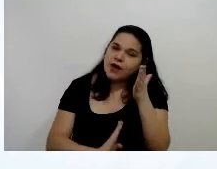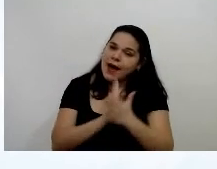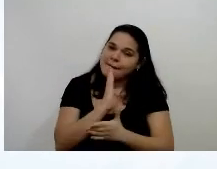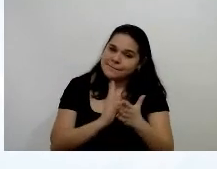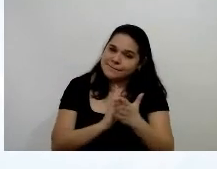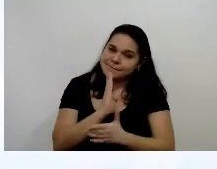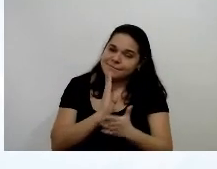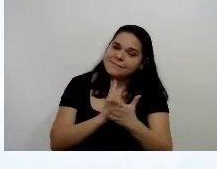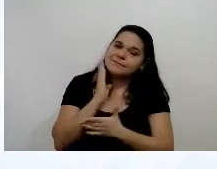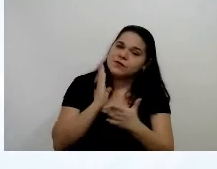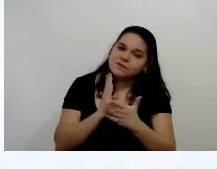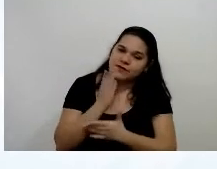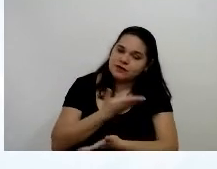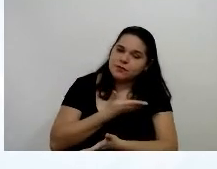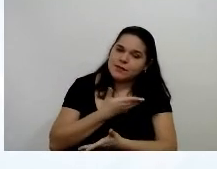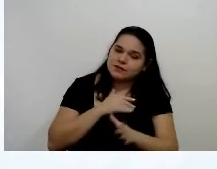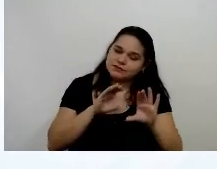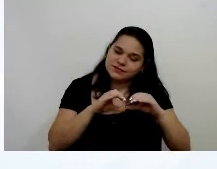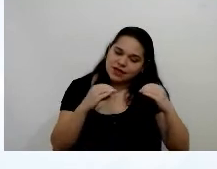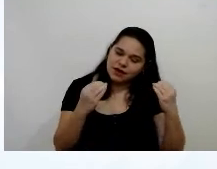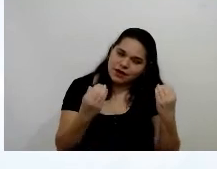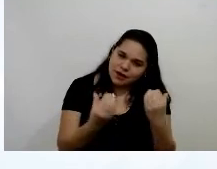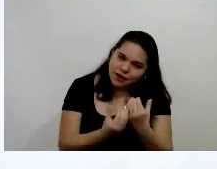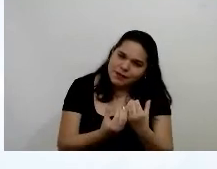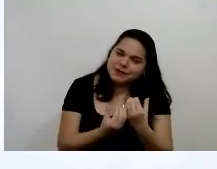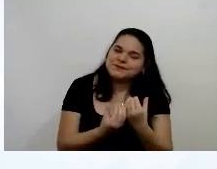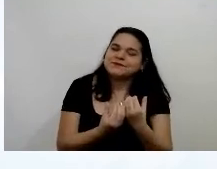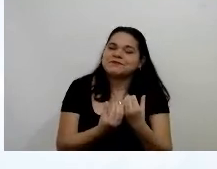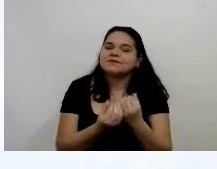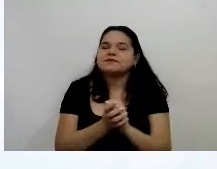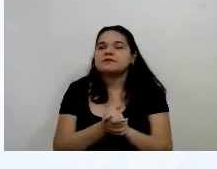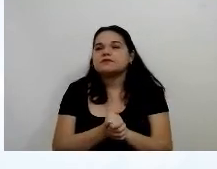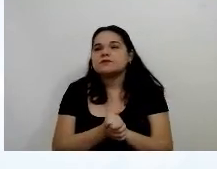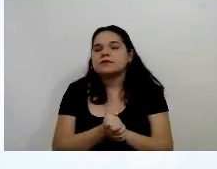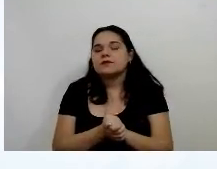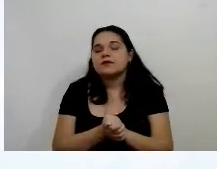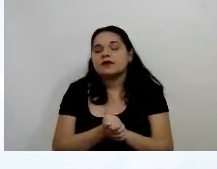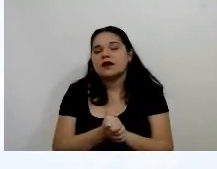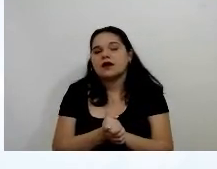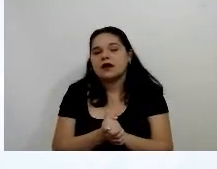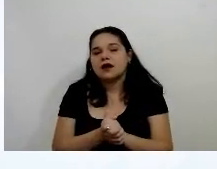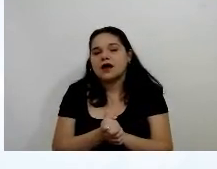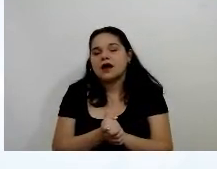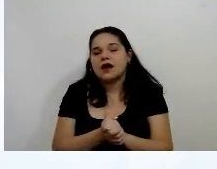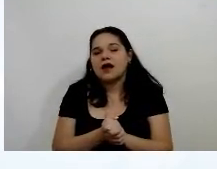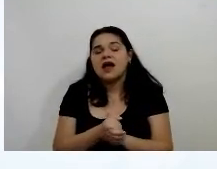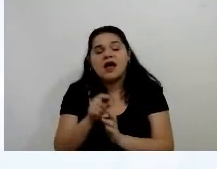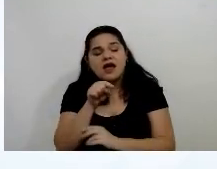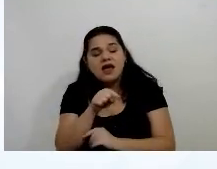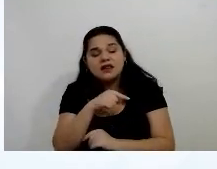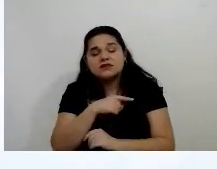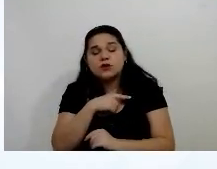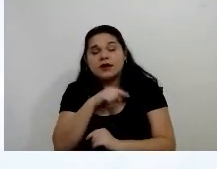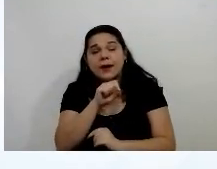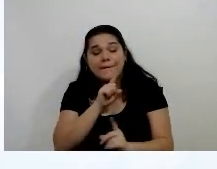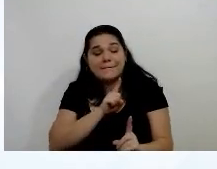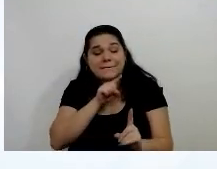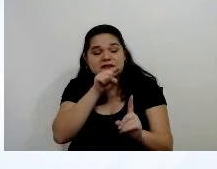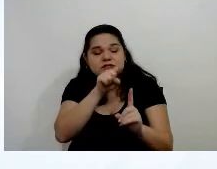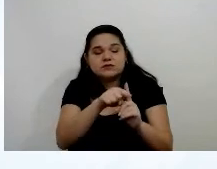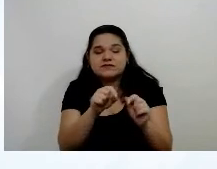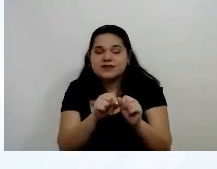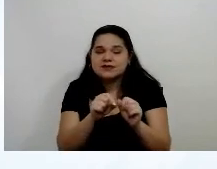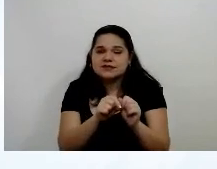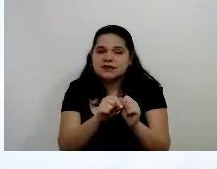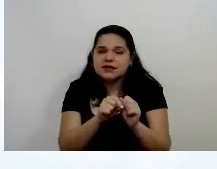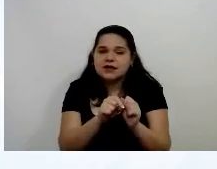pelos companheiros da Câmara, meus companheiros Nobre Dias, e que tinha o objetivo de qualificarmos